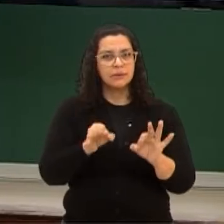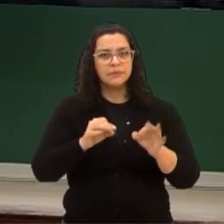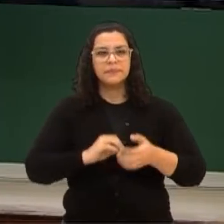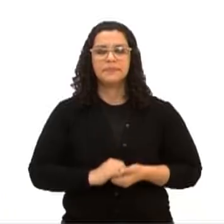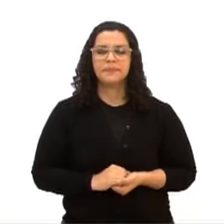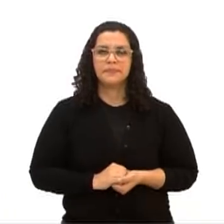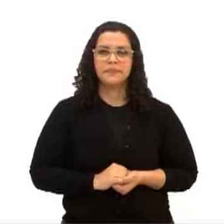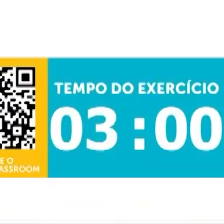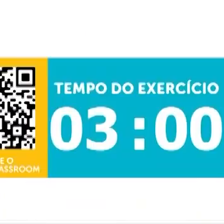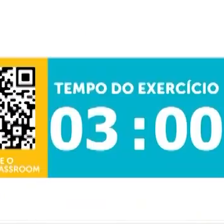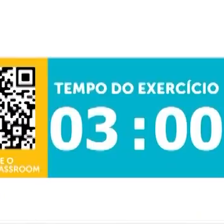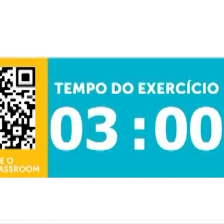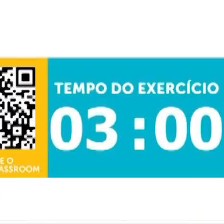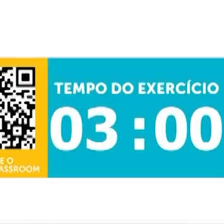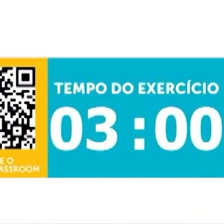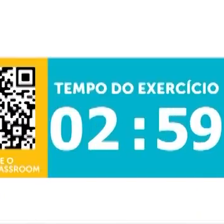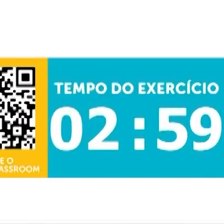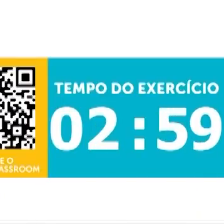correta.